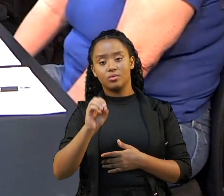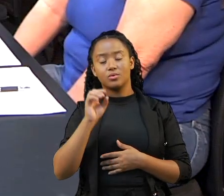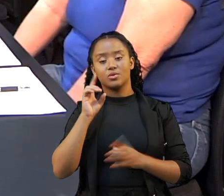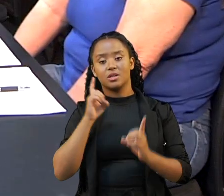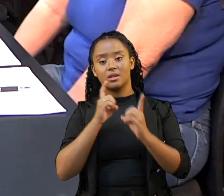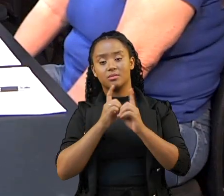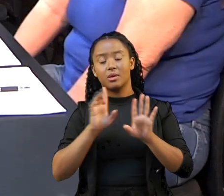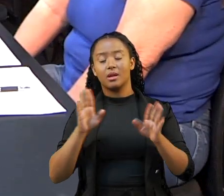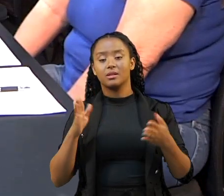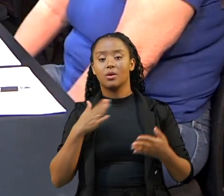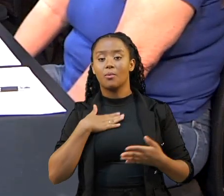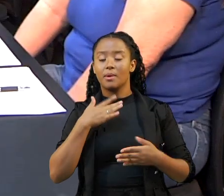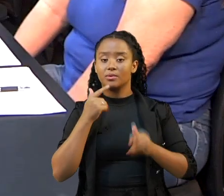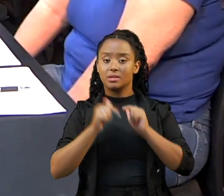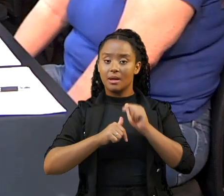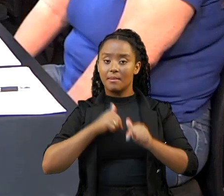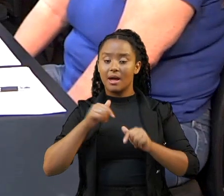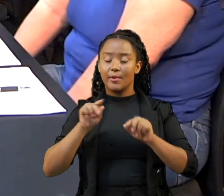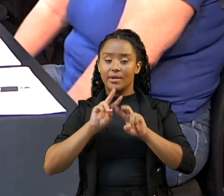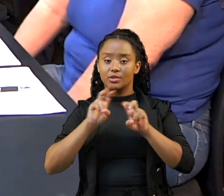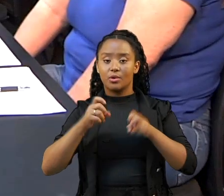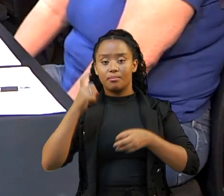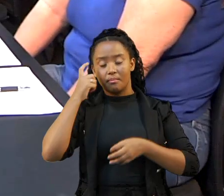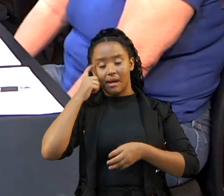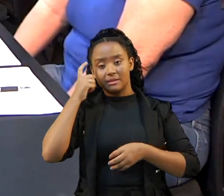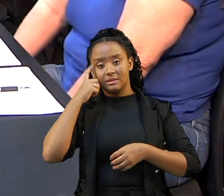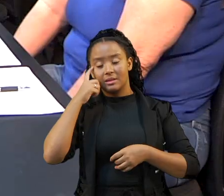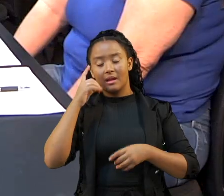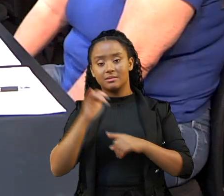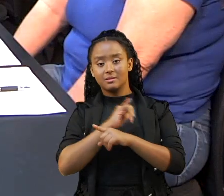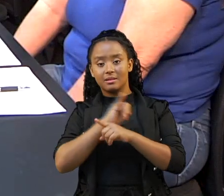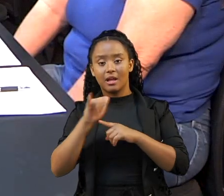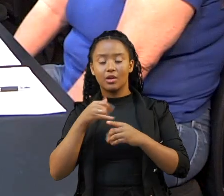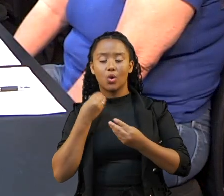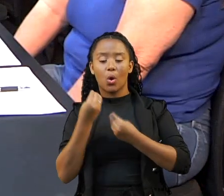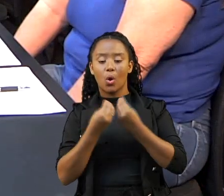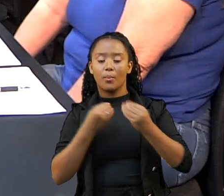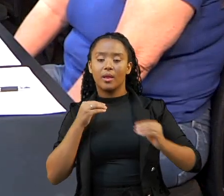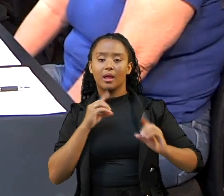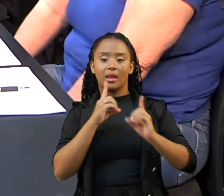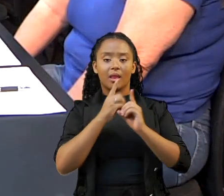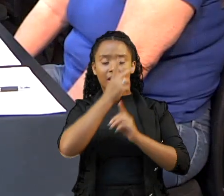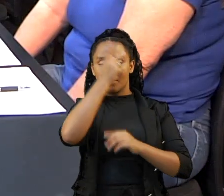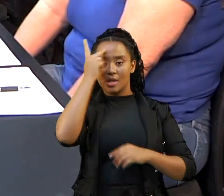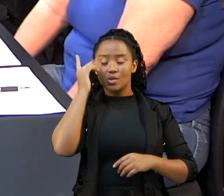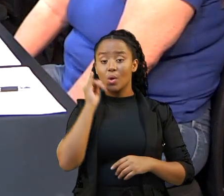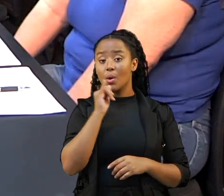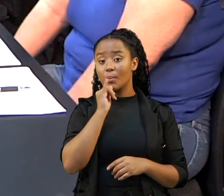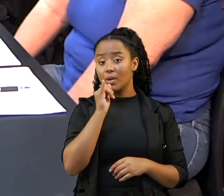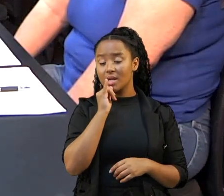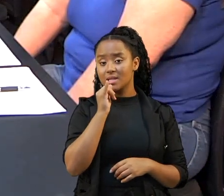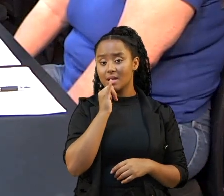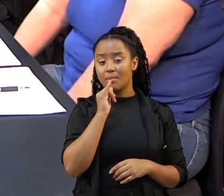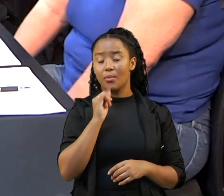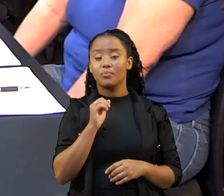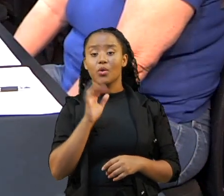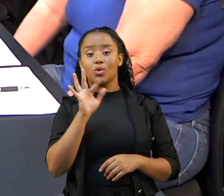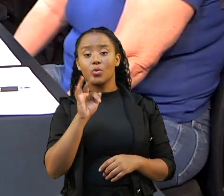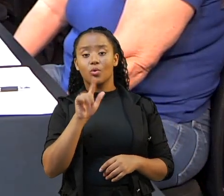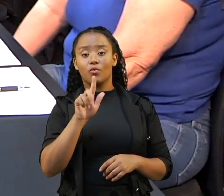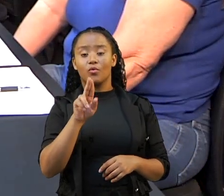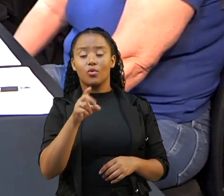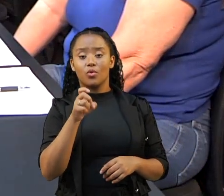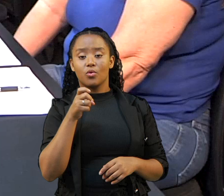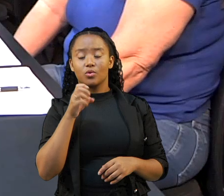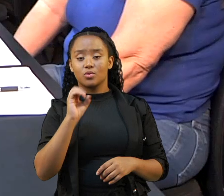nisso, de pensar alternativas, de pensar nesse fluxo, de como atender essas pessoas. Por exemplo, a gente pega no